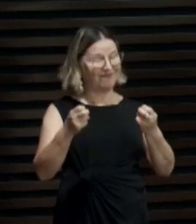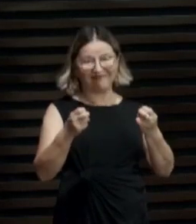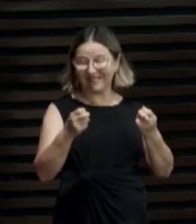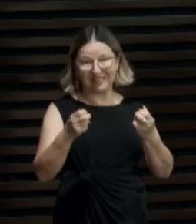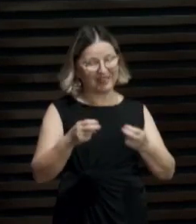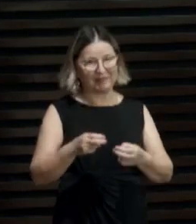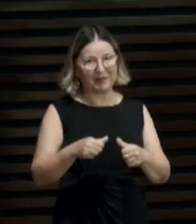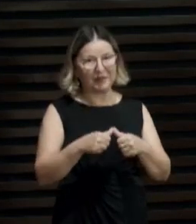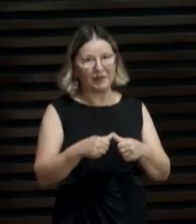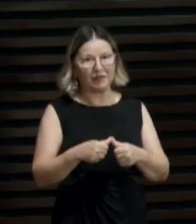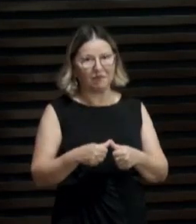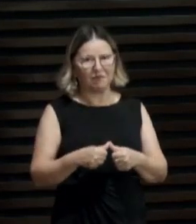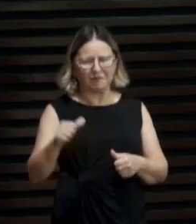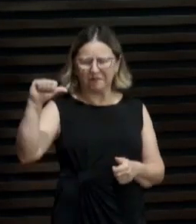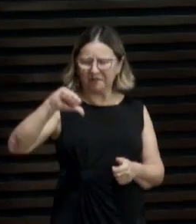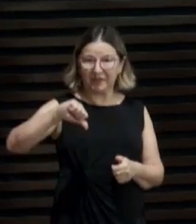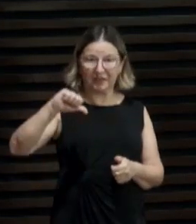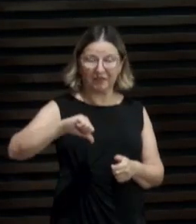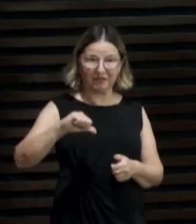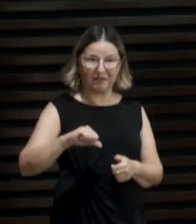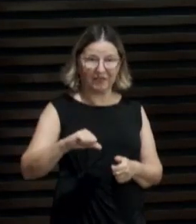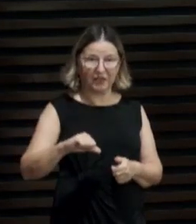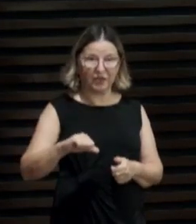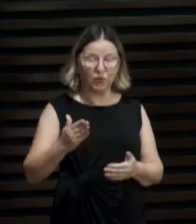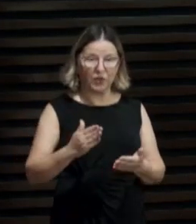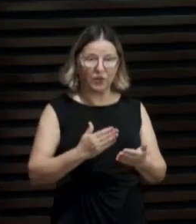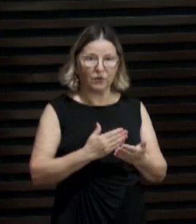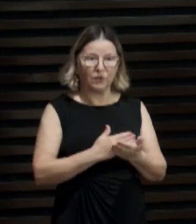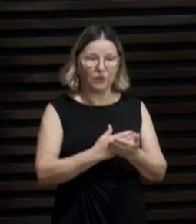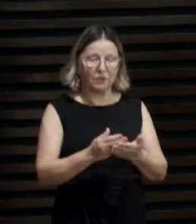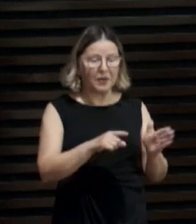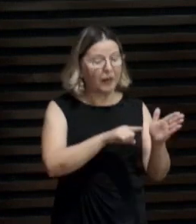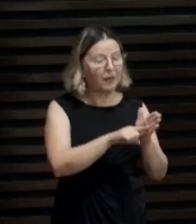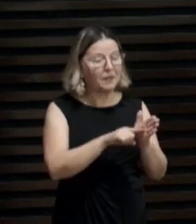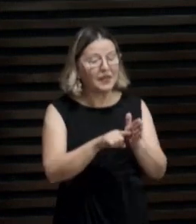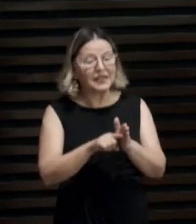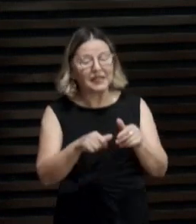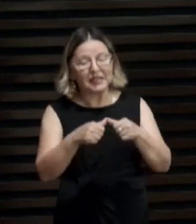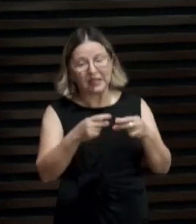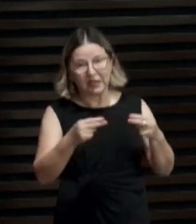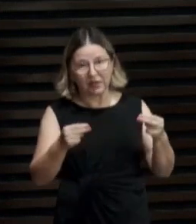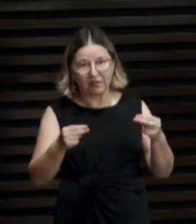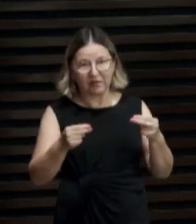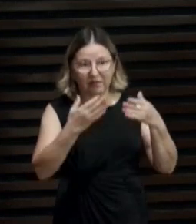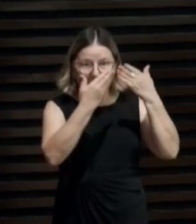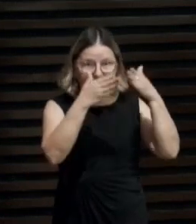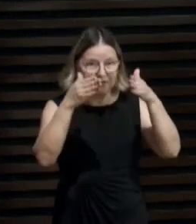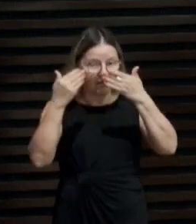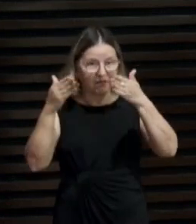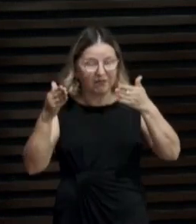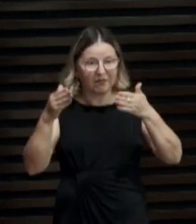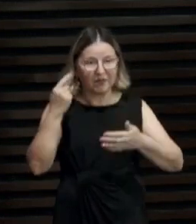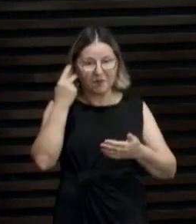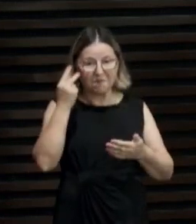terrível quando nós começamos a pesquisar esta área e abrir um pouquinho os nossos olhos para aquilo que está